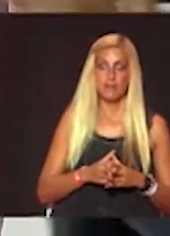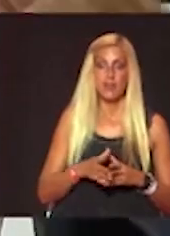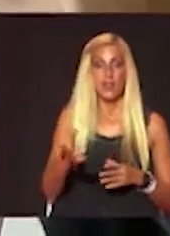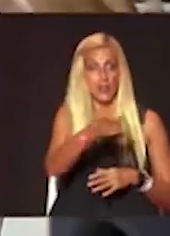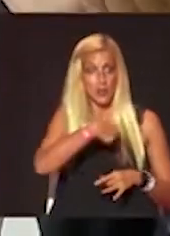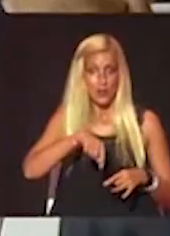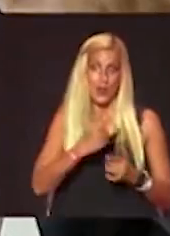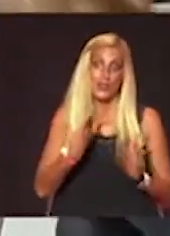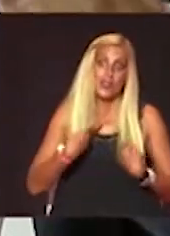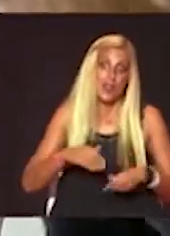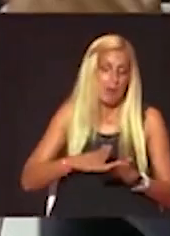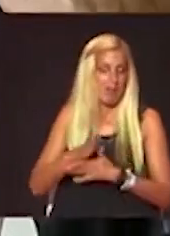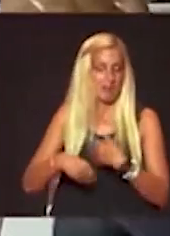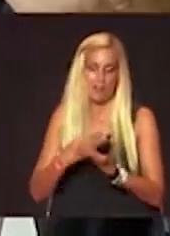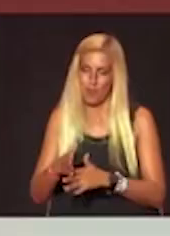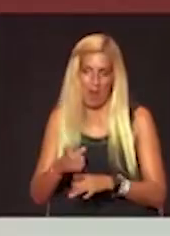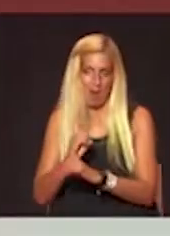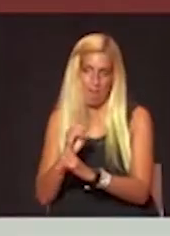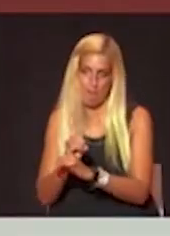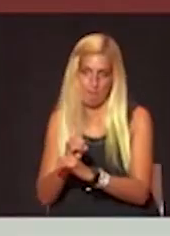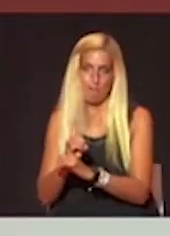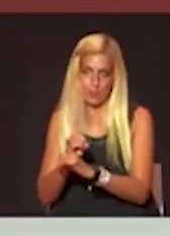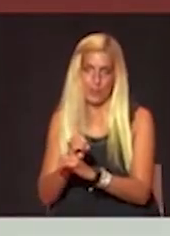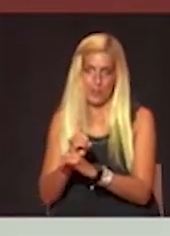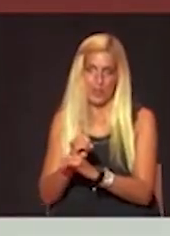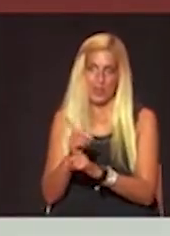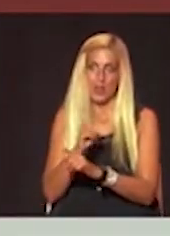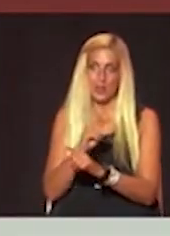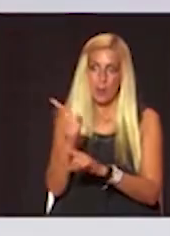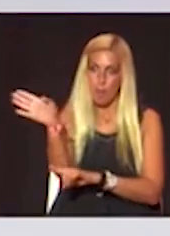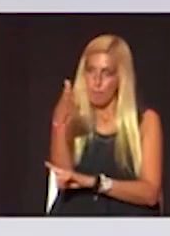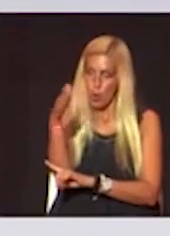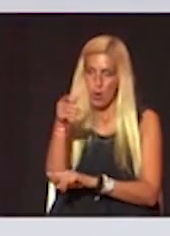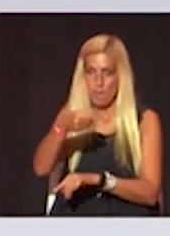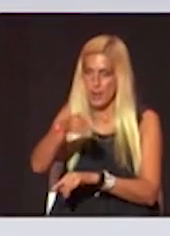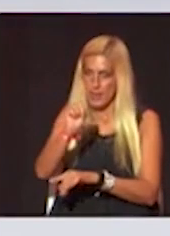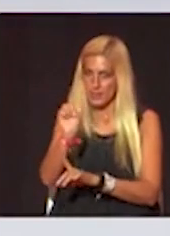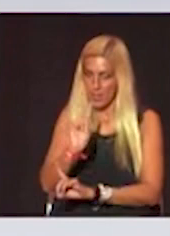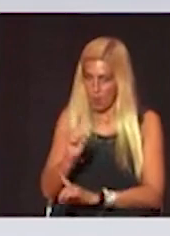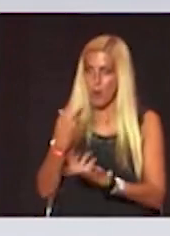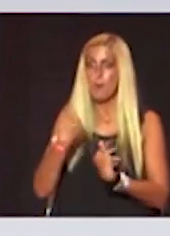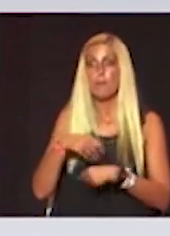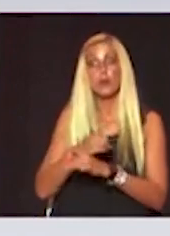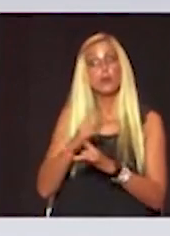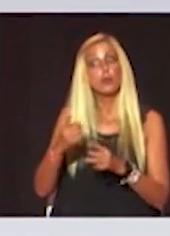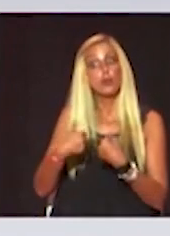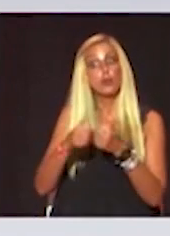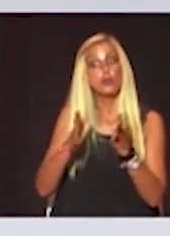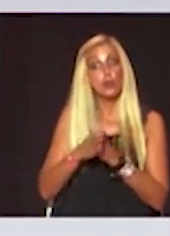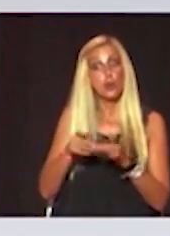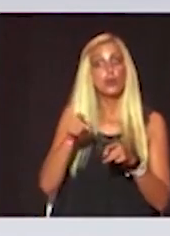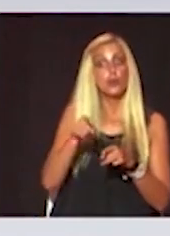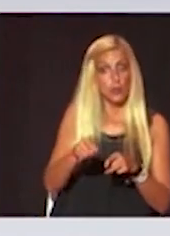E nós queremos continuar a ser. Não para pôr uma bandeira do PS, mas porque todos somos